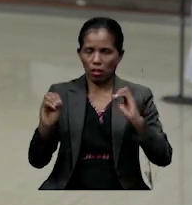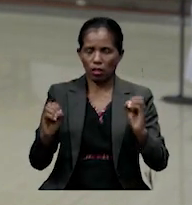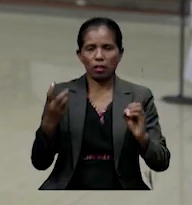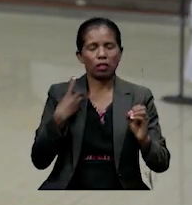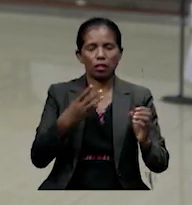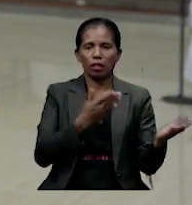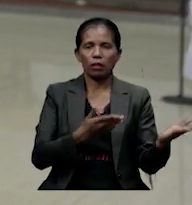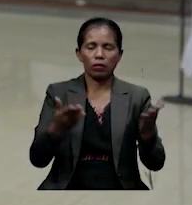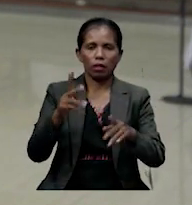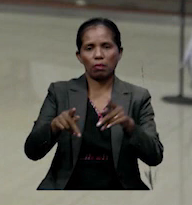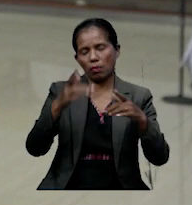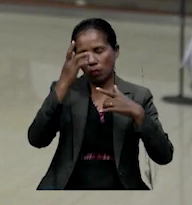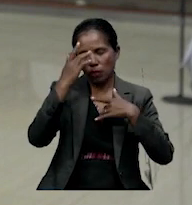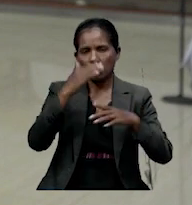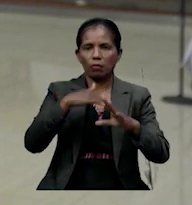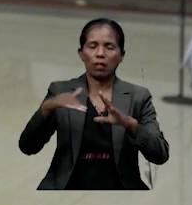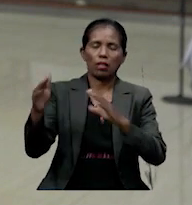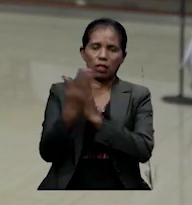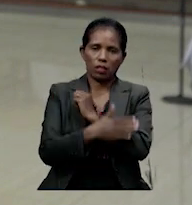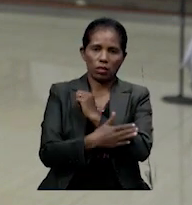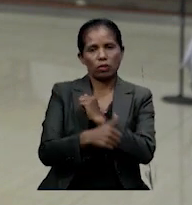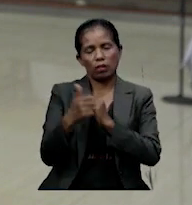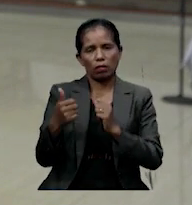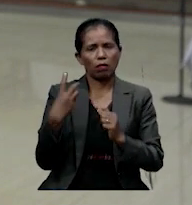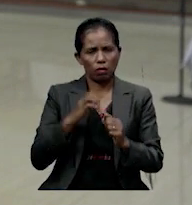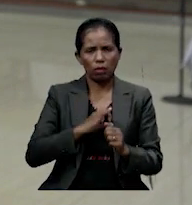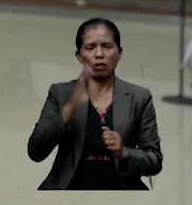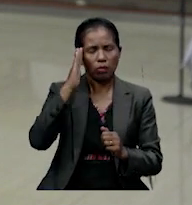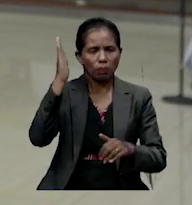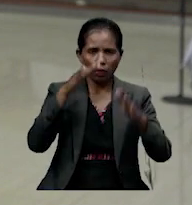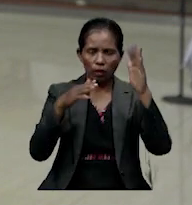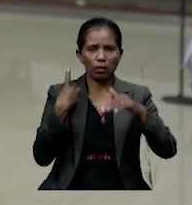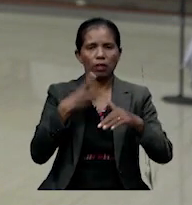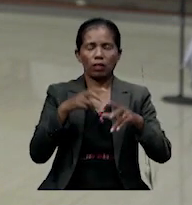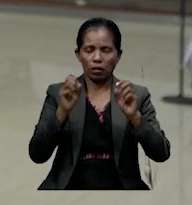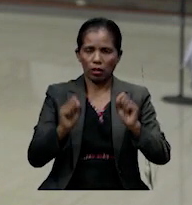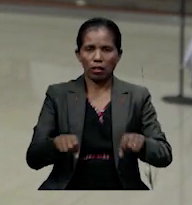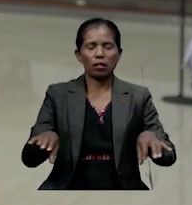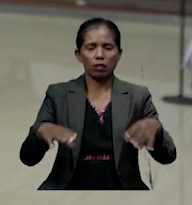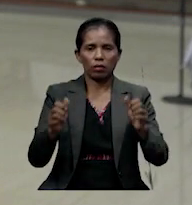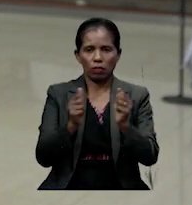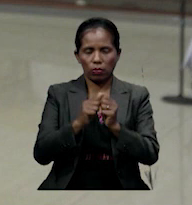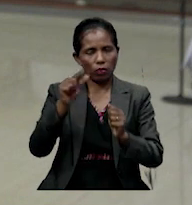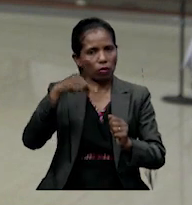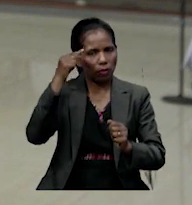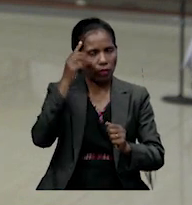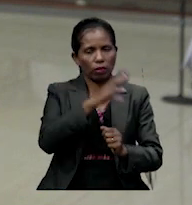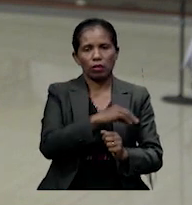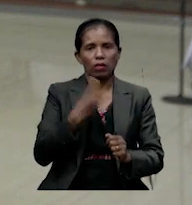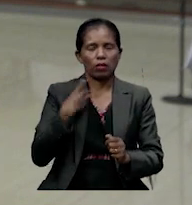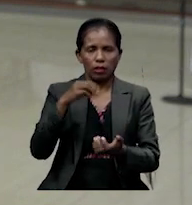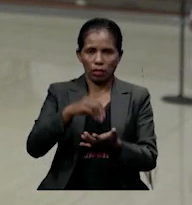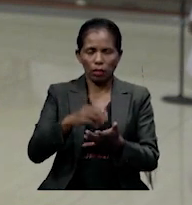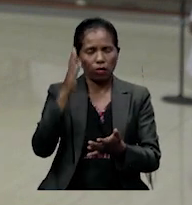haru kabaliur ini mah unim problema ida ke ita tenki resolve hamutu ko servisu hamutu ko governo para ita bele tau hanu